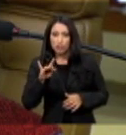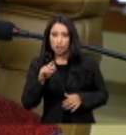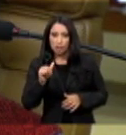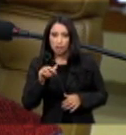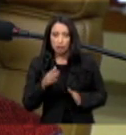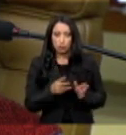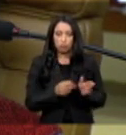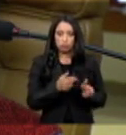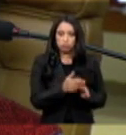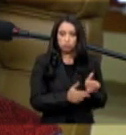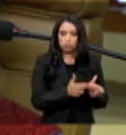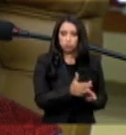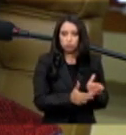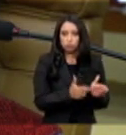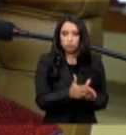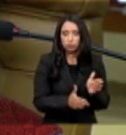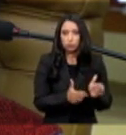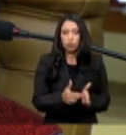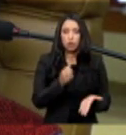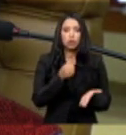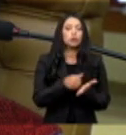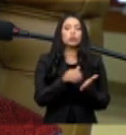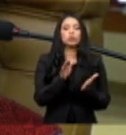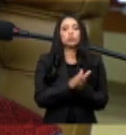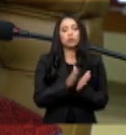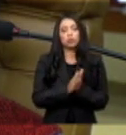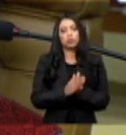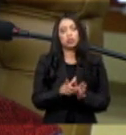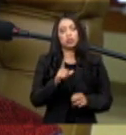e a pagar dos contratos de arrendamento